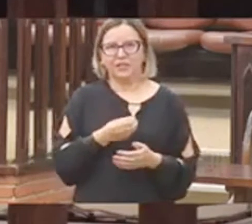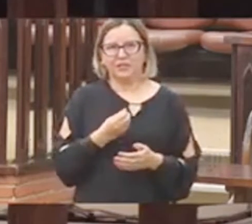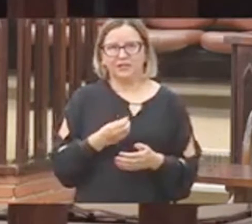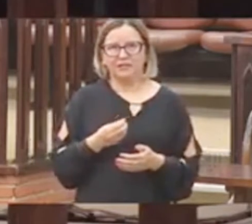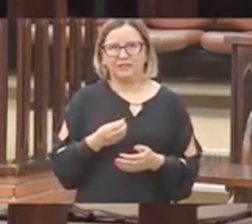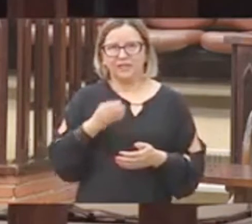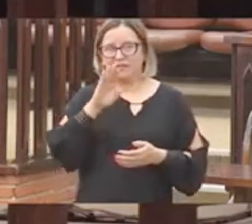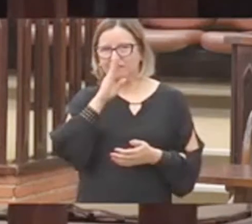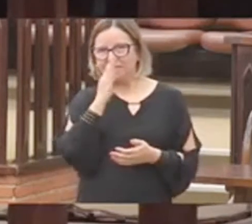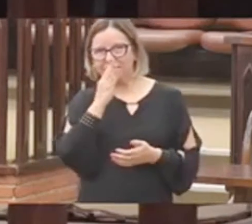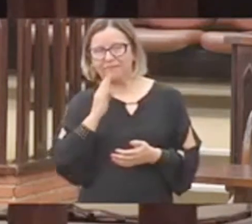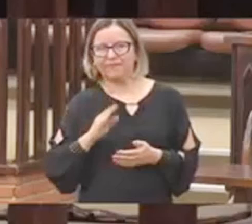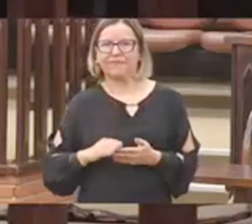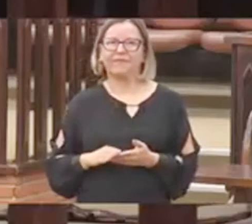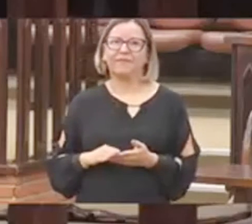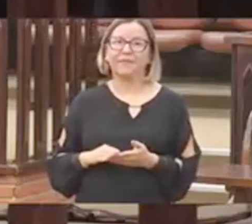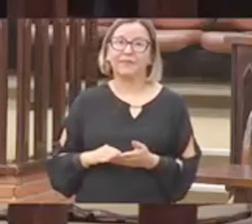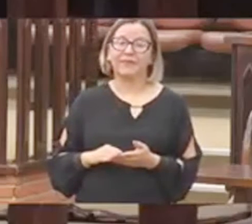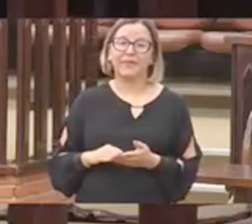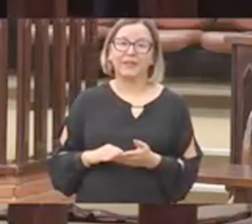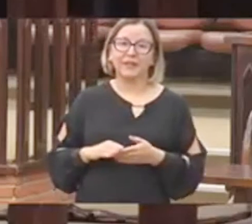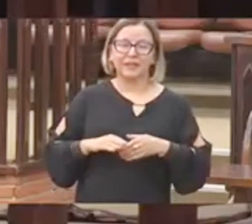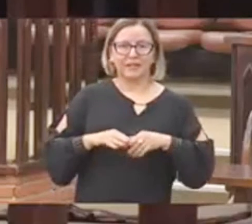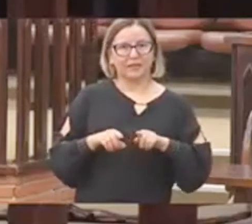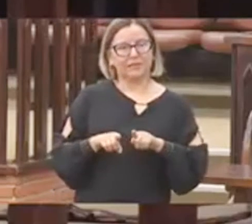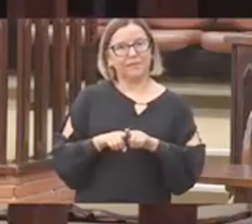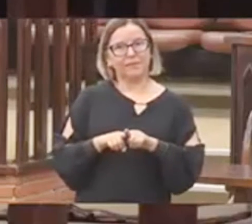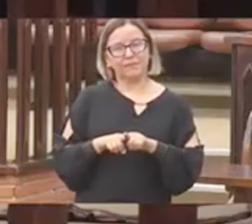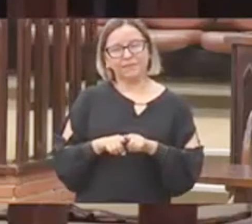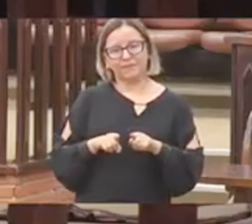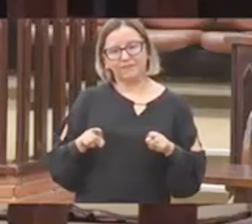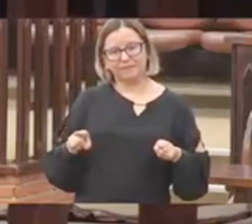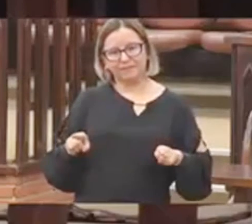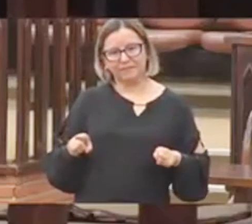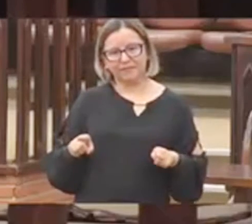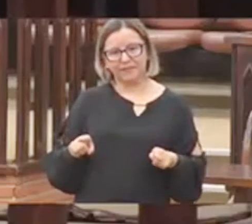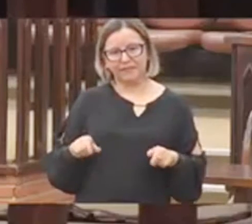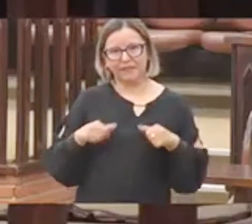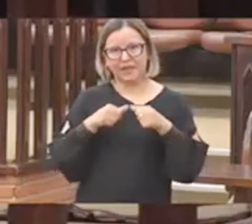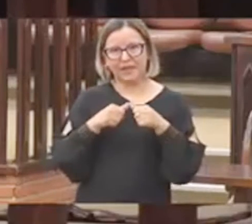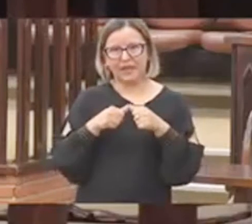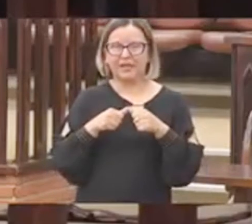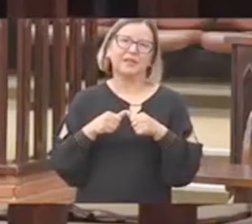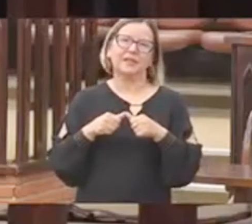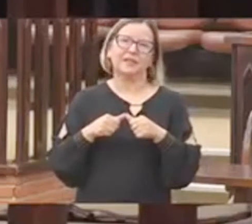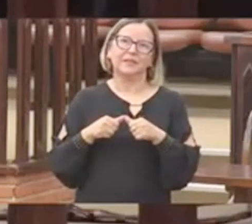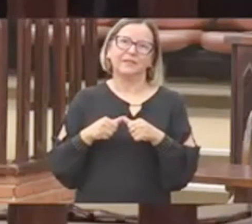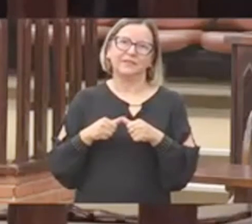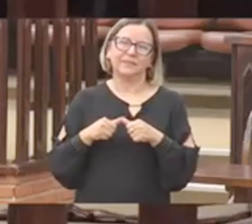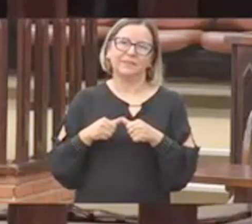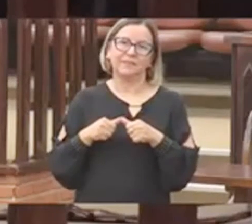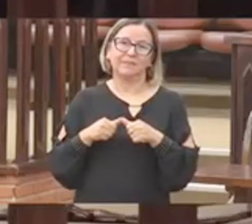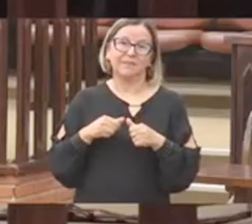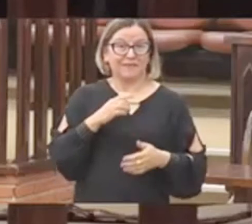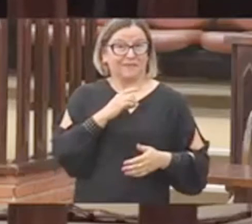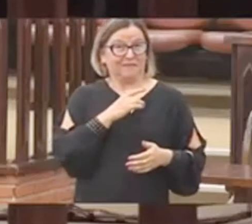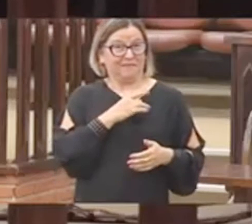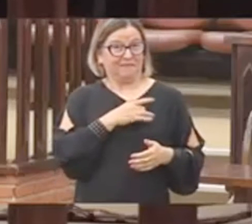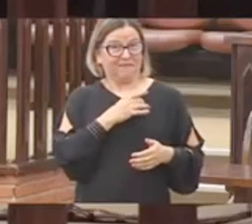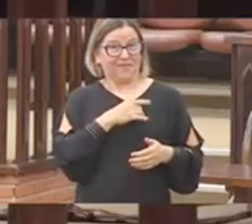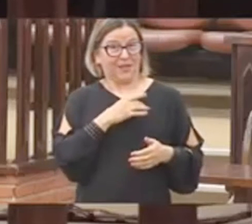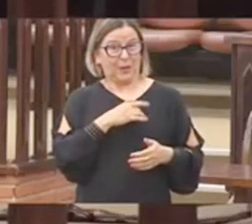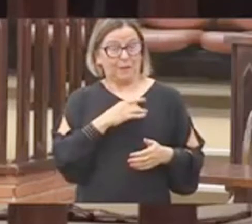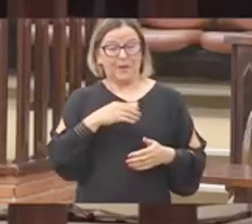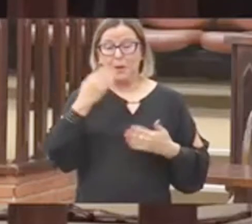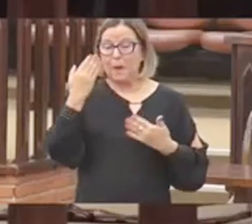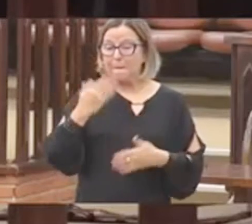concretizá-los. Mas não é bem assim. E essa pandemia está claramente provando isso para cada